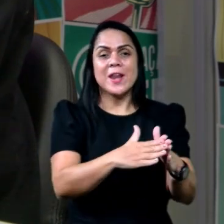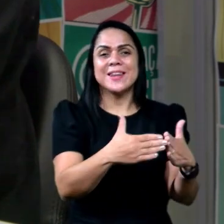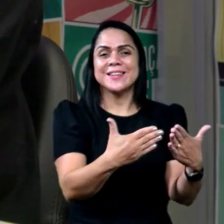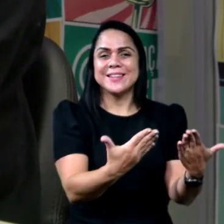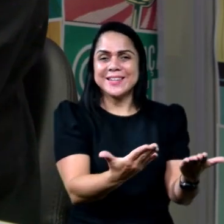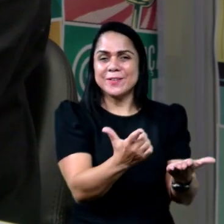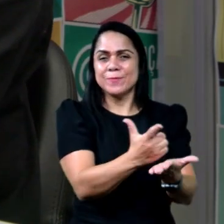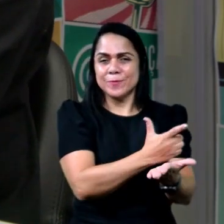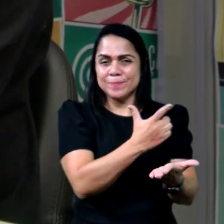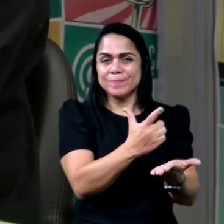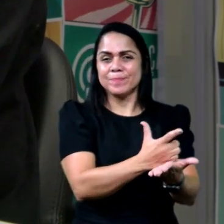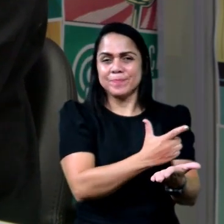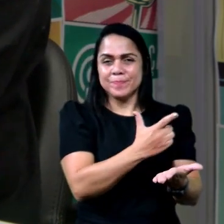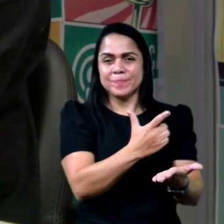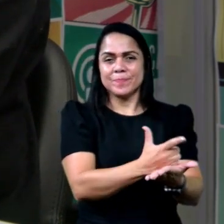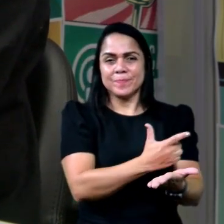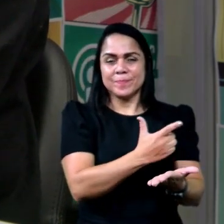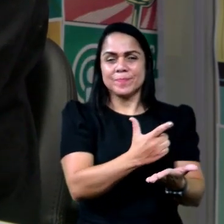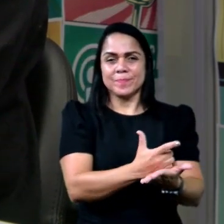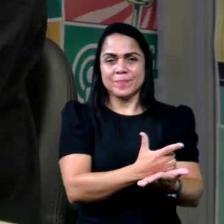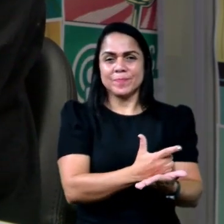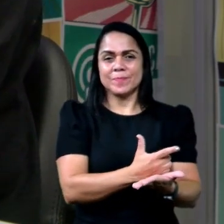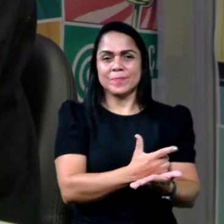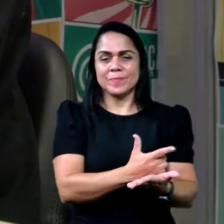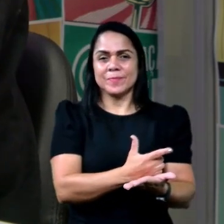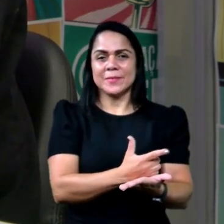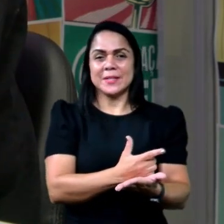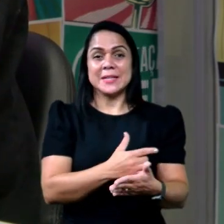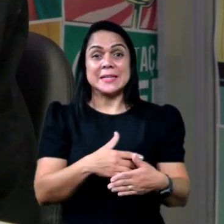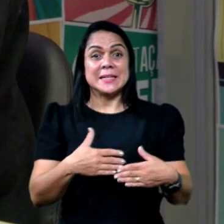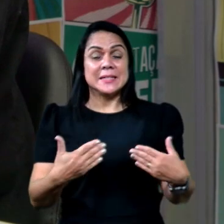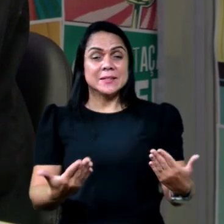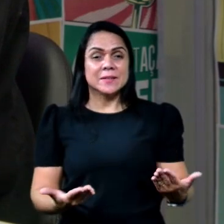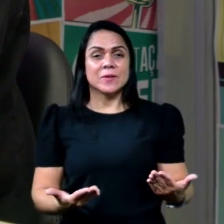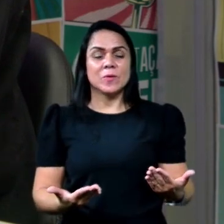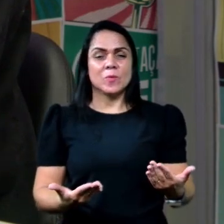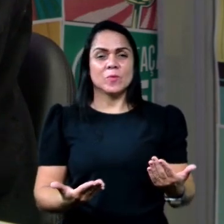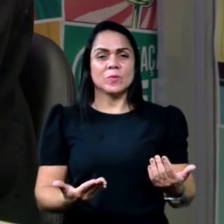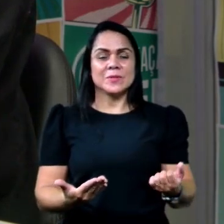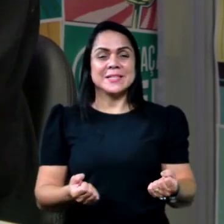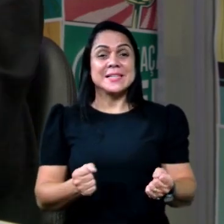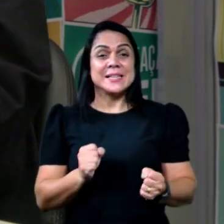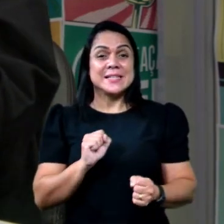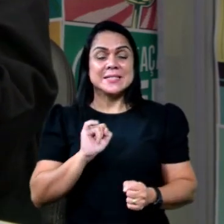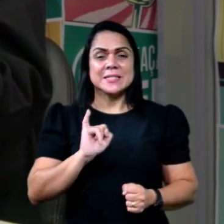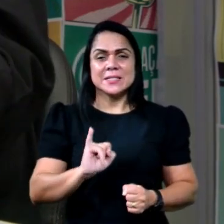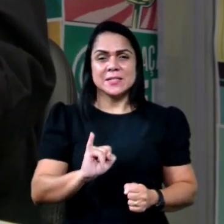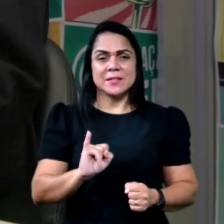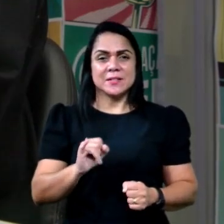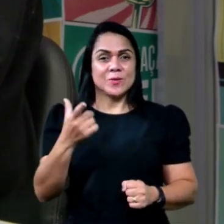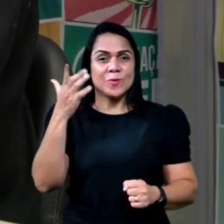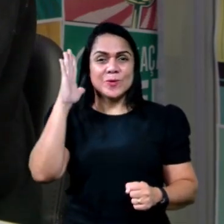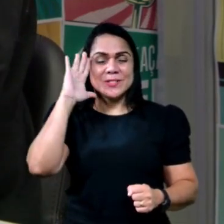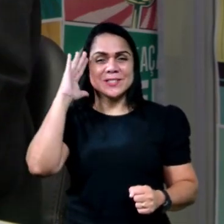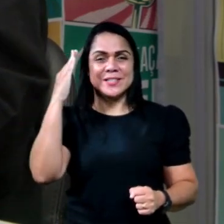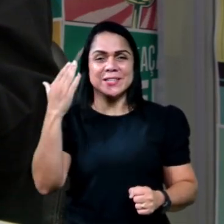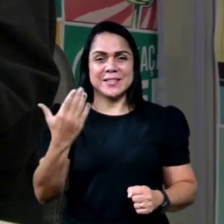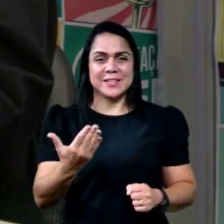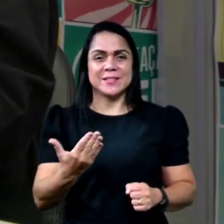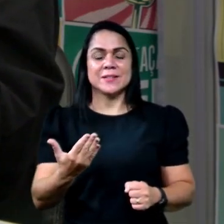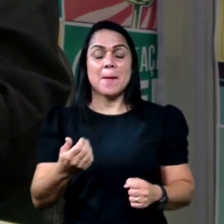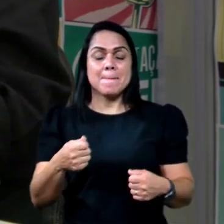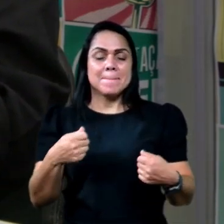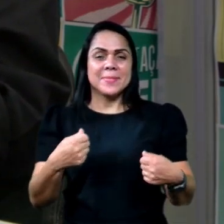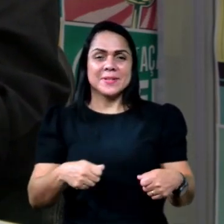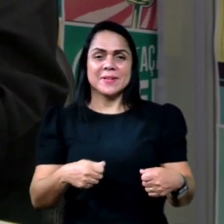talvez esse material não tivesse sido sistematizado da forma correta ainda, para ficar fácil para o empreendedor acessar